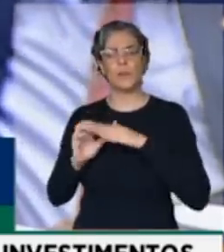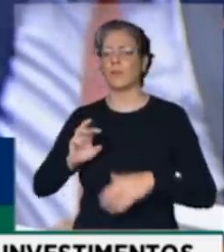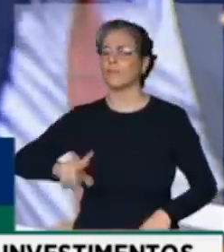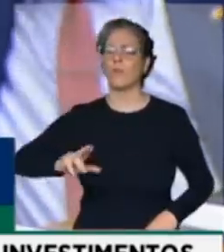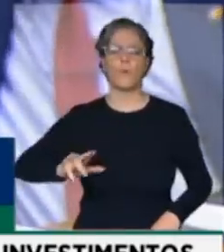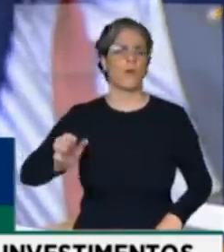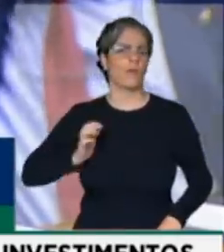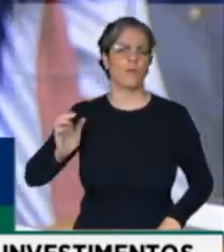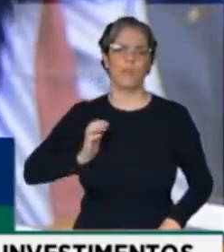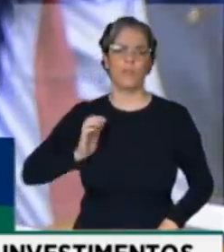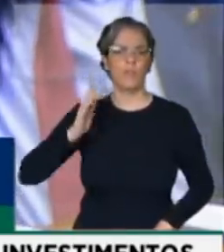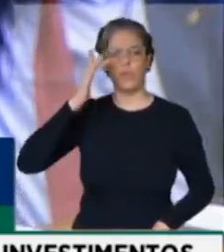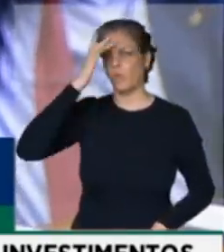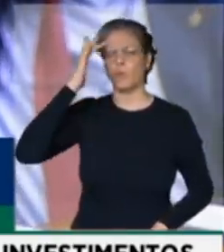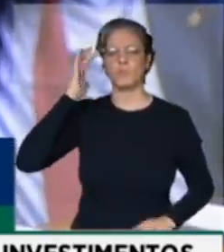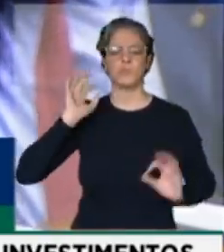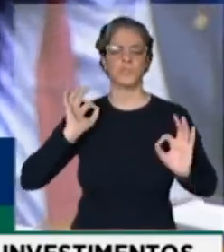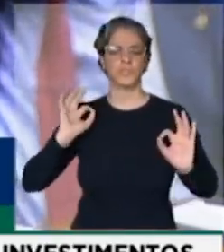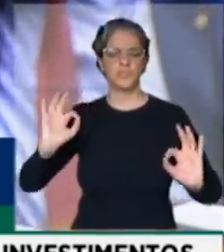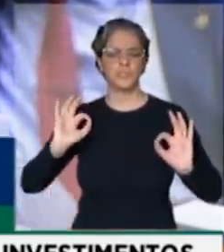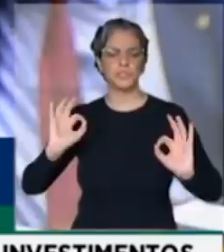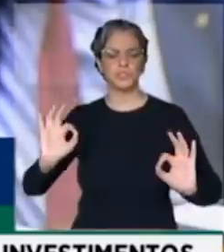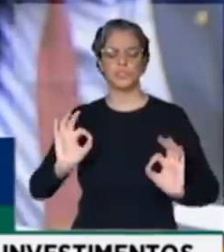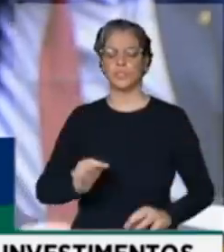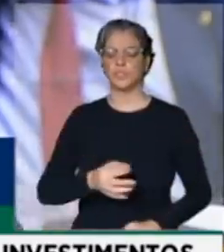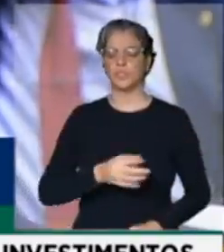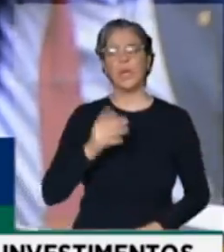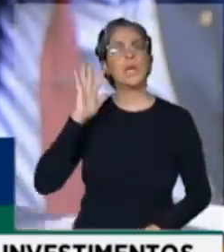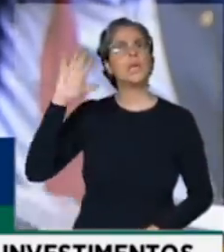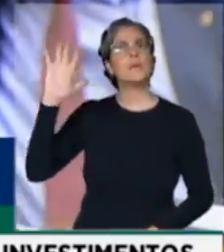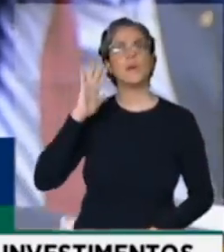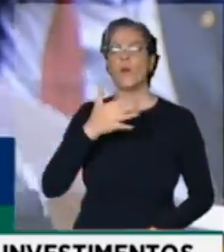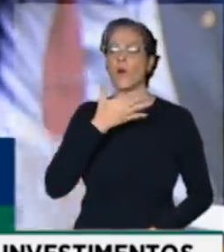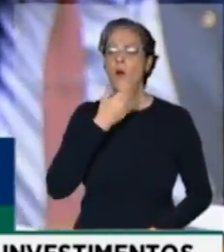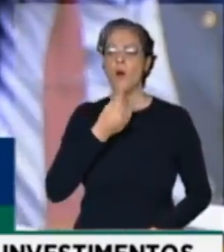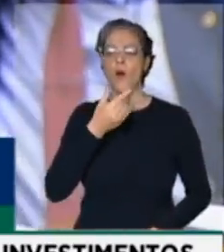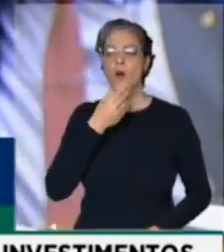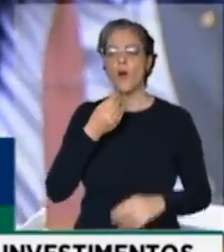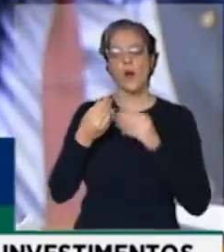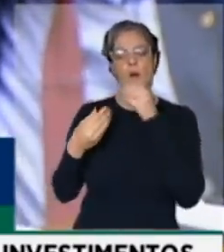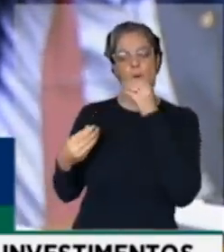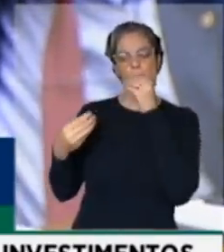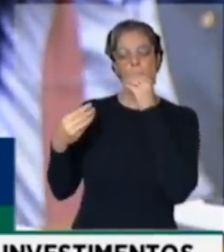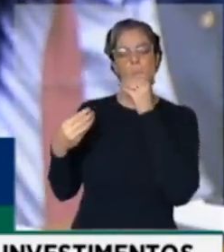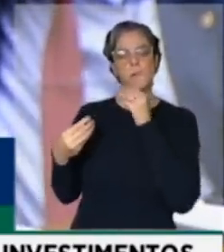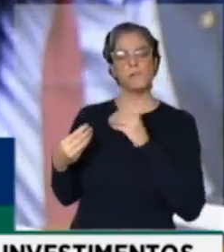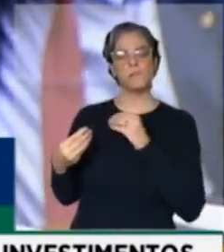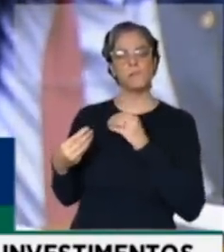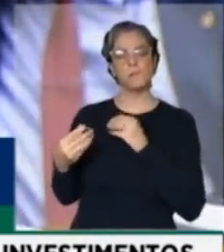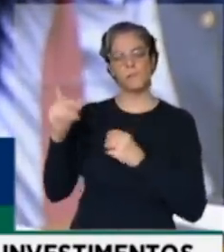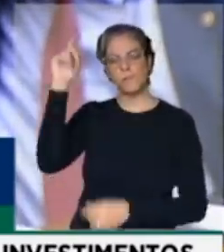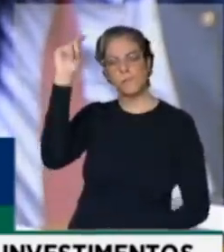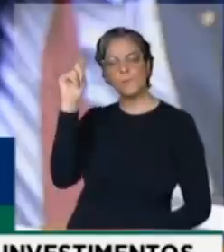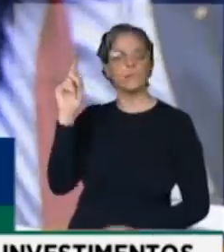falando daquele estereótipo, né? De um cara que está lá fumando um charuto, com uma cartola, explorando o trabalhador. 99%